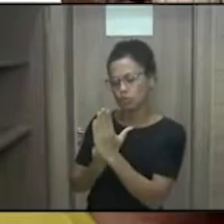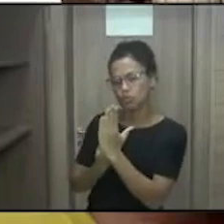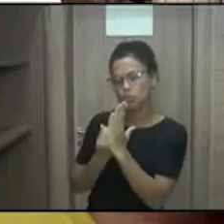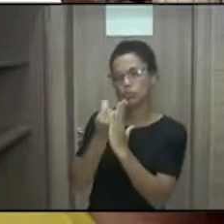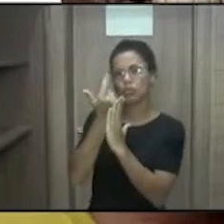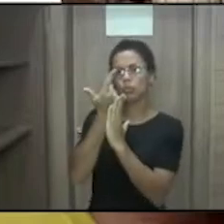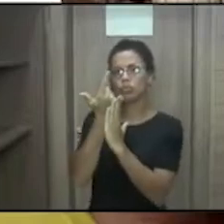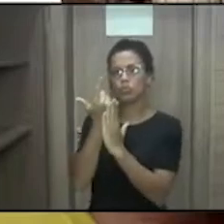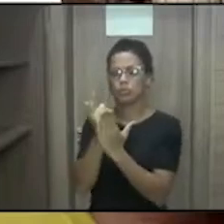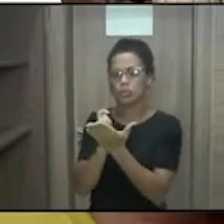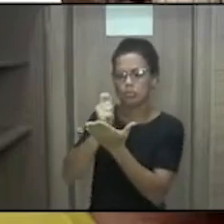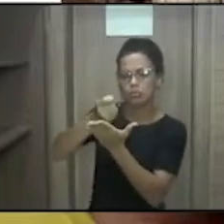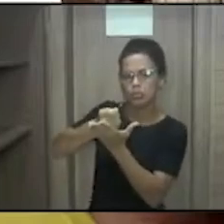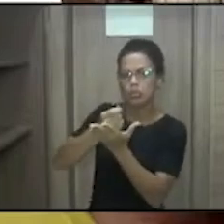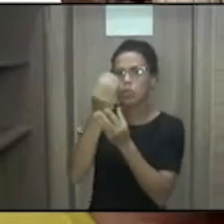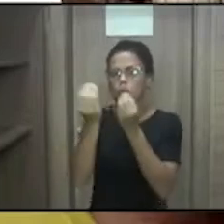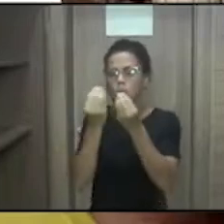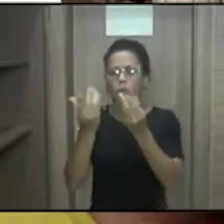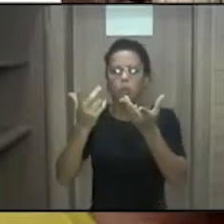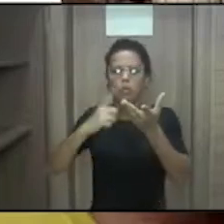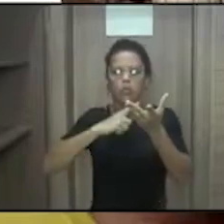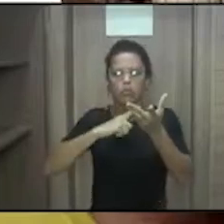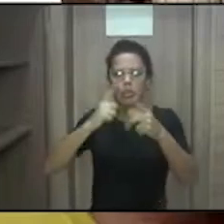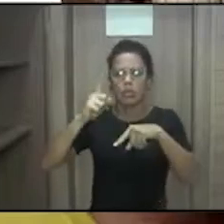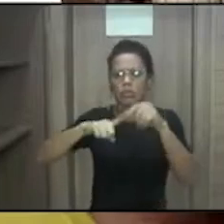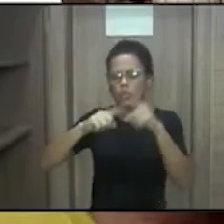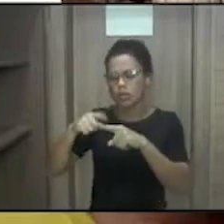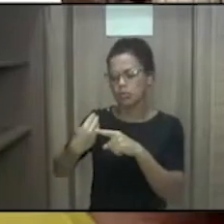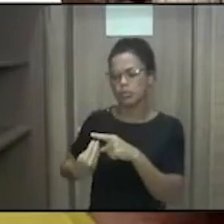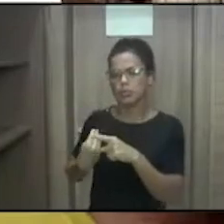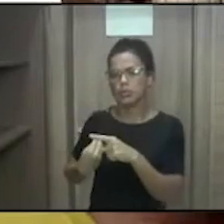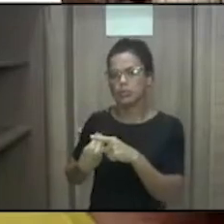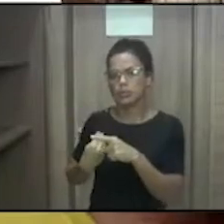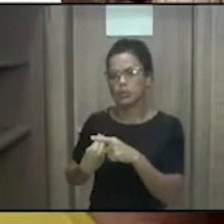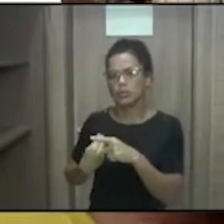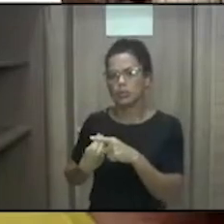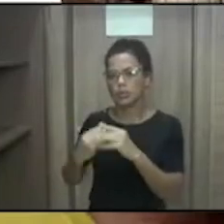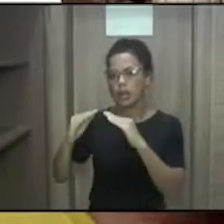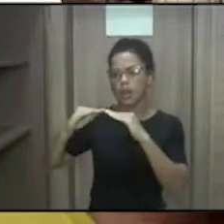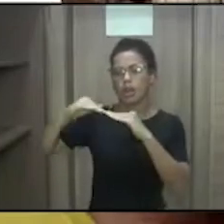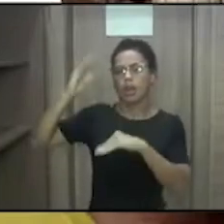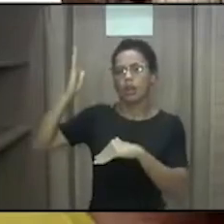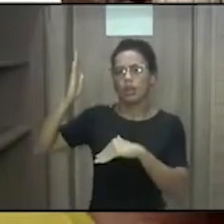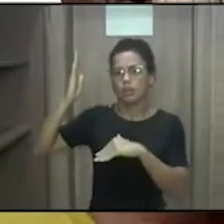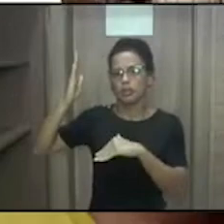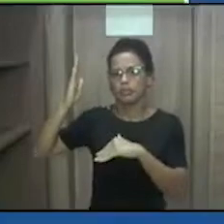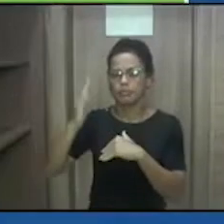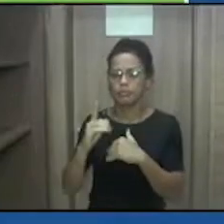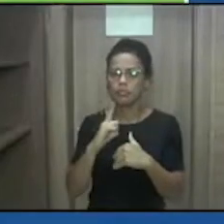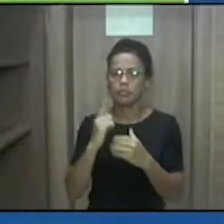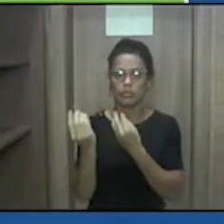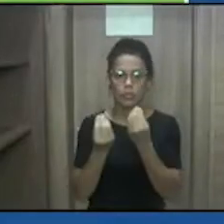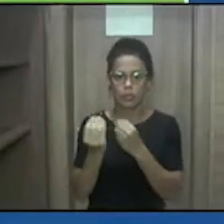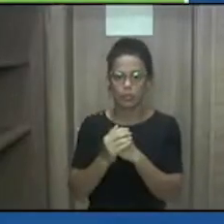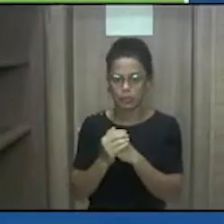aí refletir que elementos eram esses que estão presentes para além do custo e do preço de oferta da prótese. Bom, então a